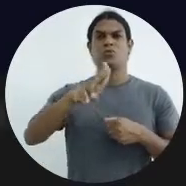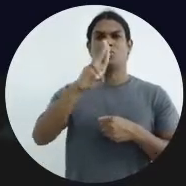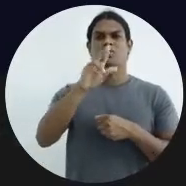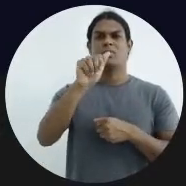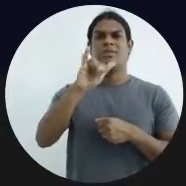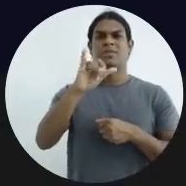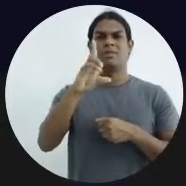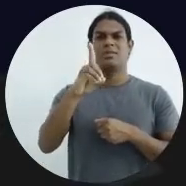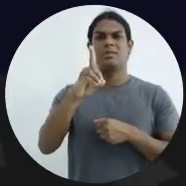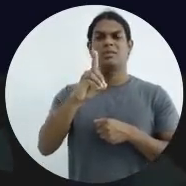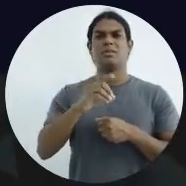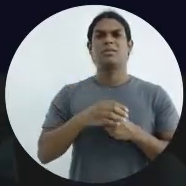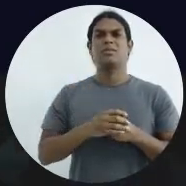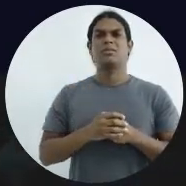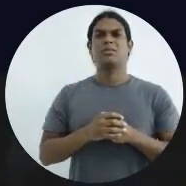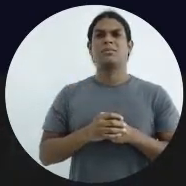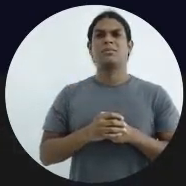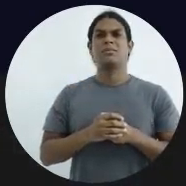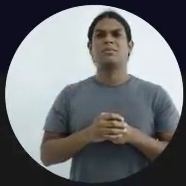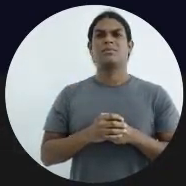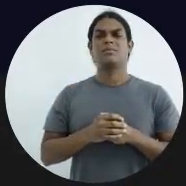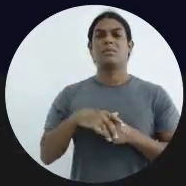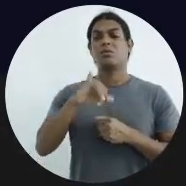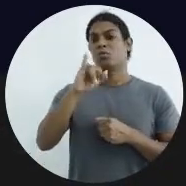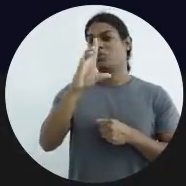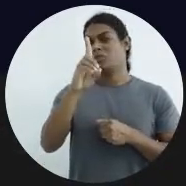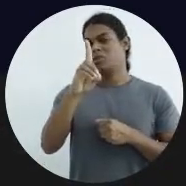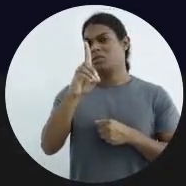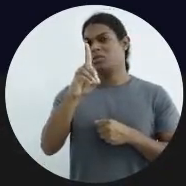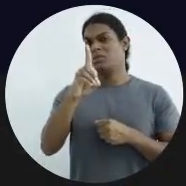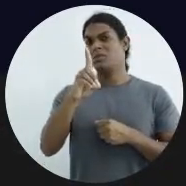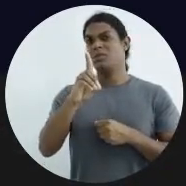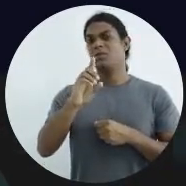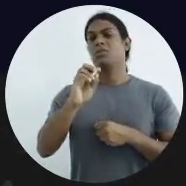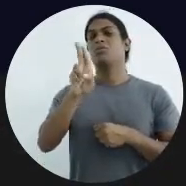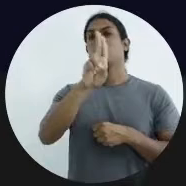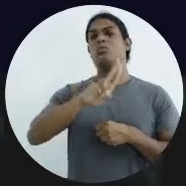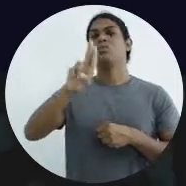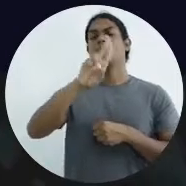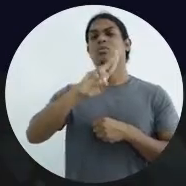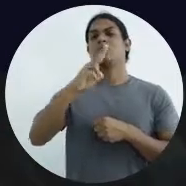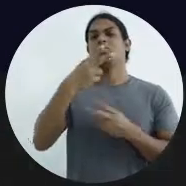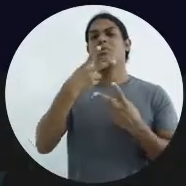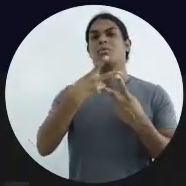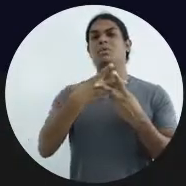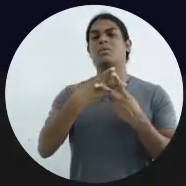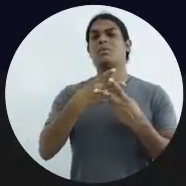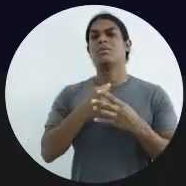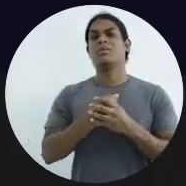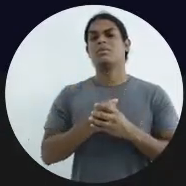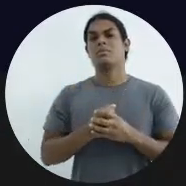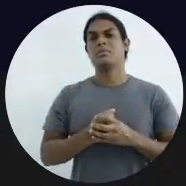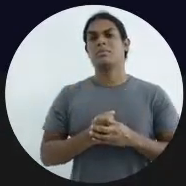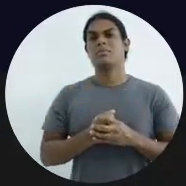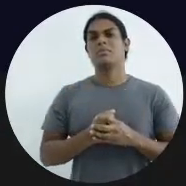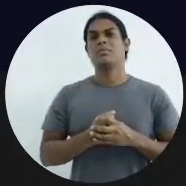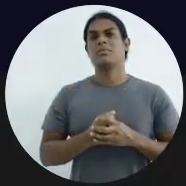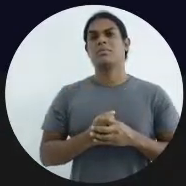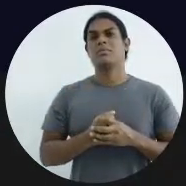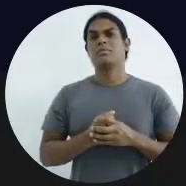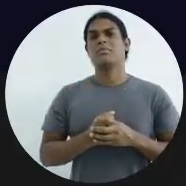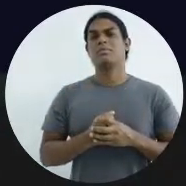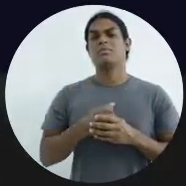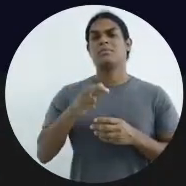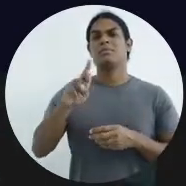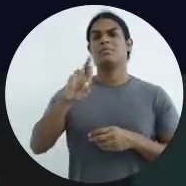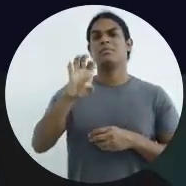class. O ID, a gente coloca o símbolo de jogo da velha, ou uma hash.